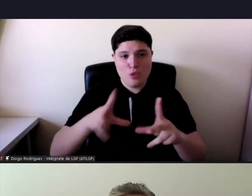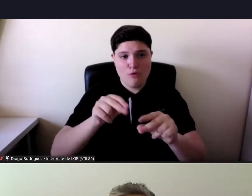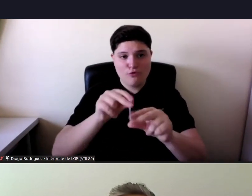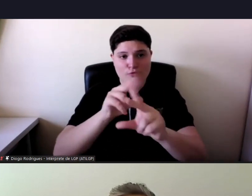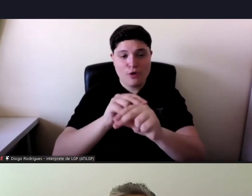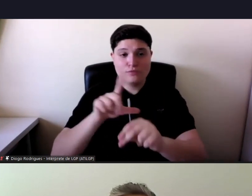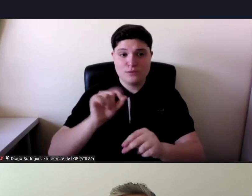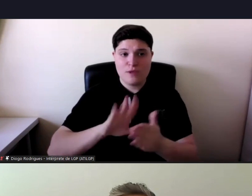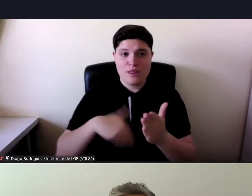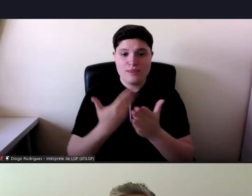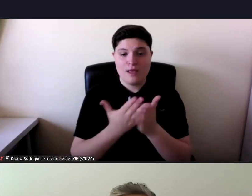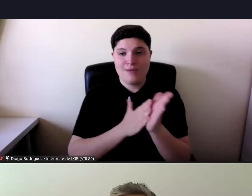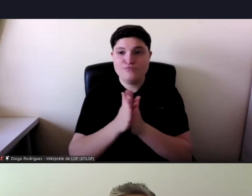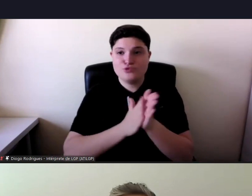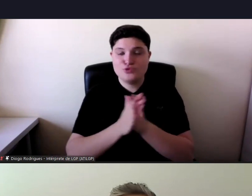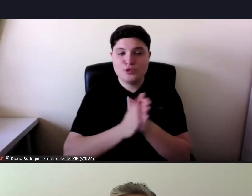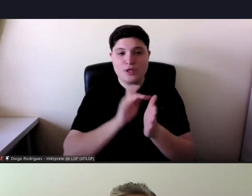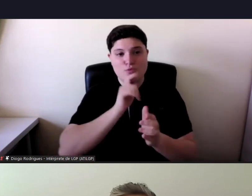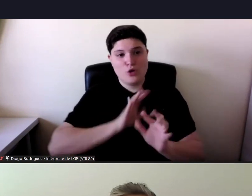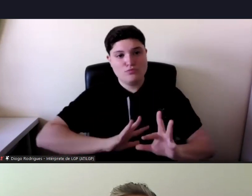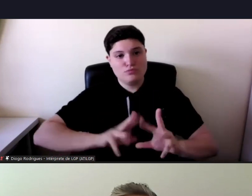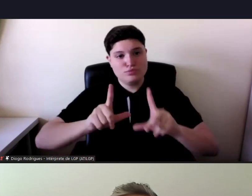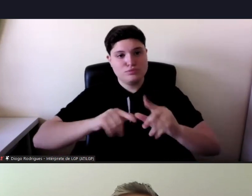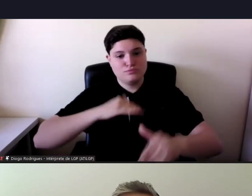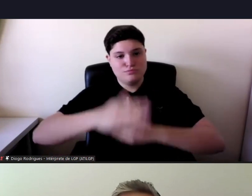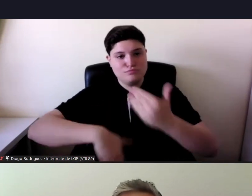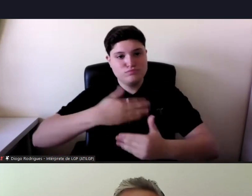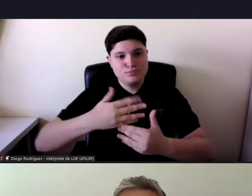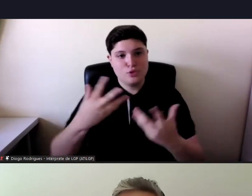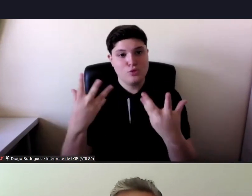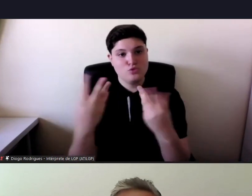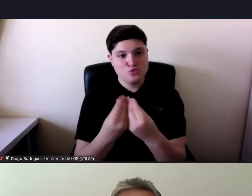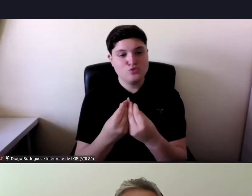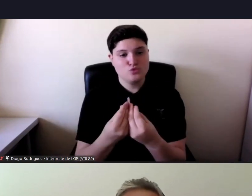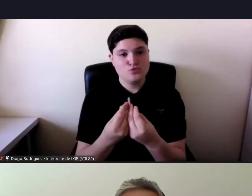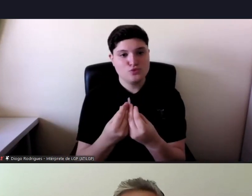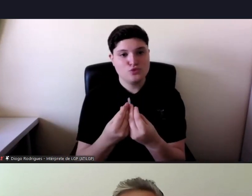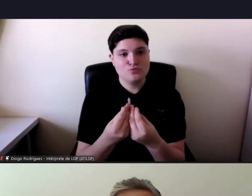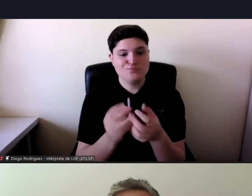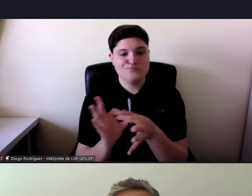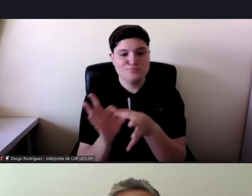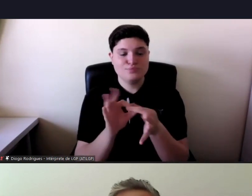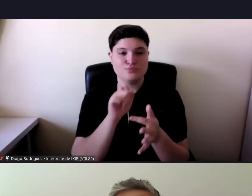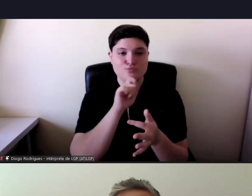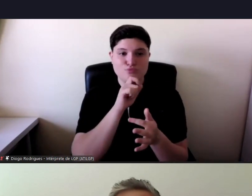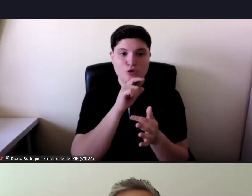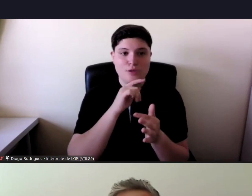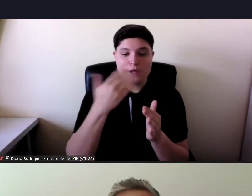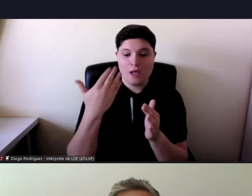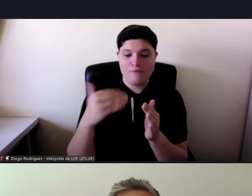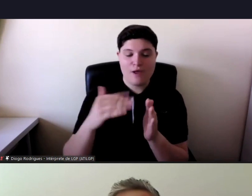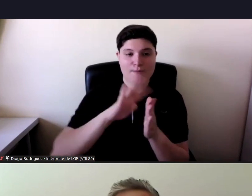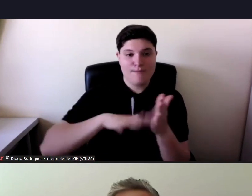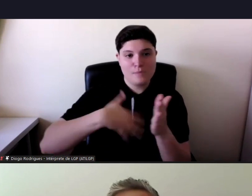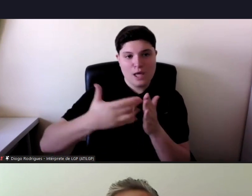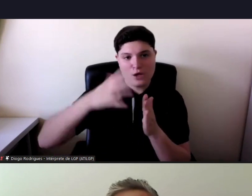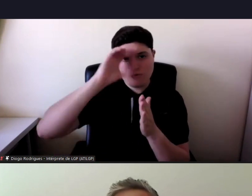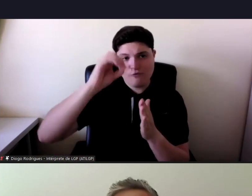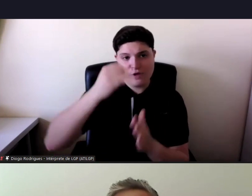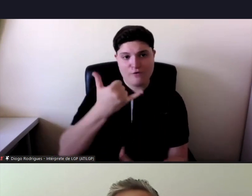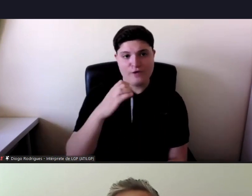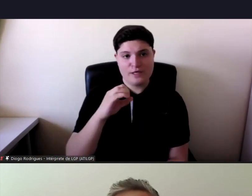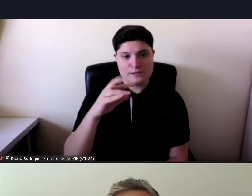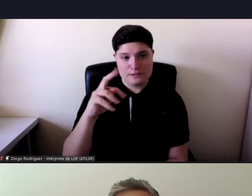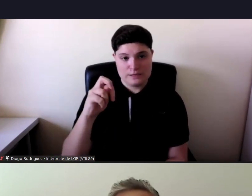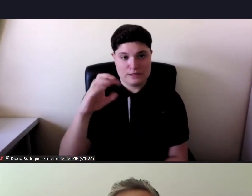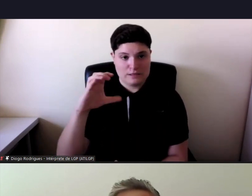estoque para benefício de toda a humanidade, isso não existe. Isto é, não gera um direito relativamente a quem